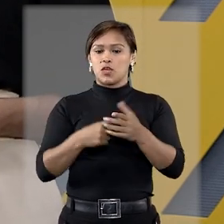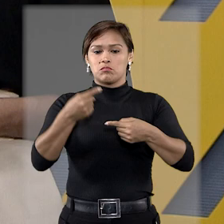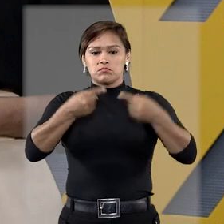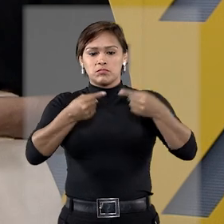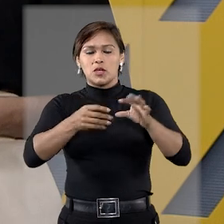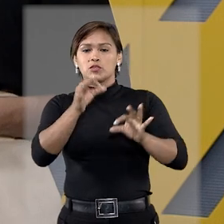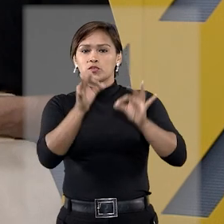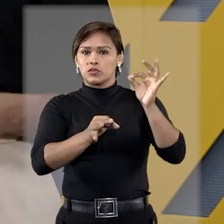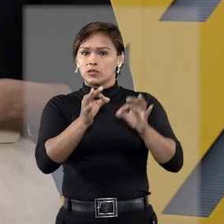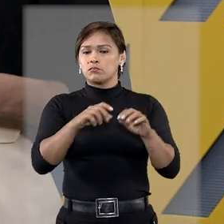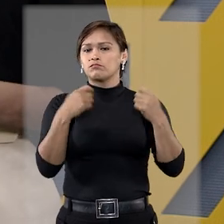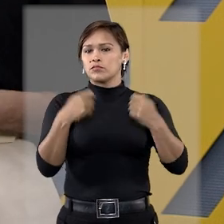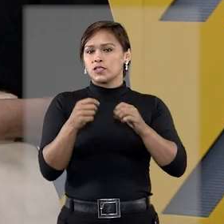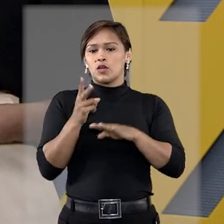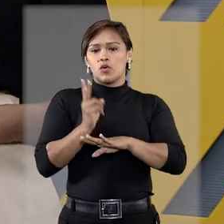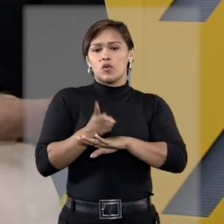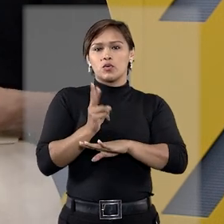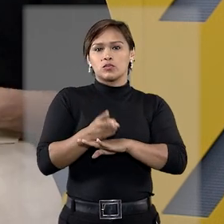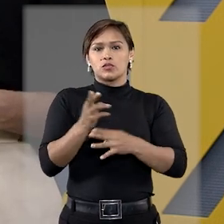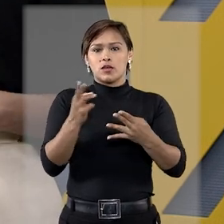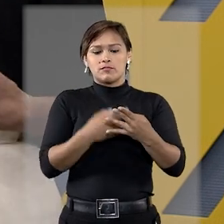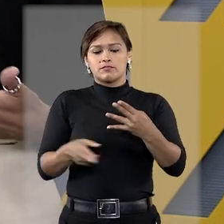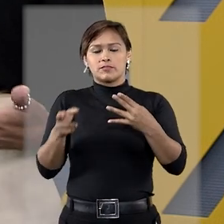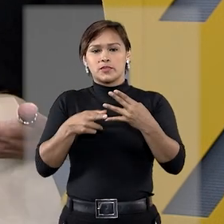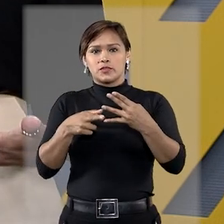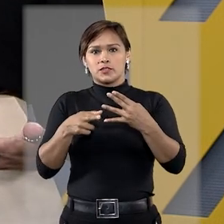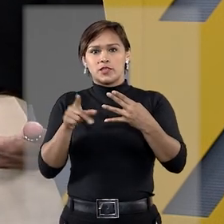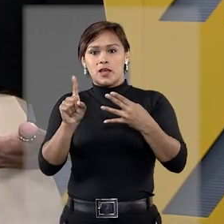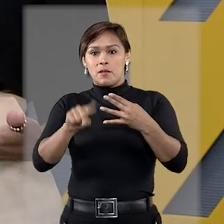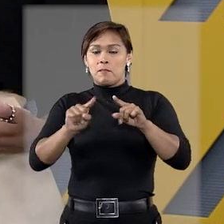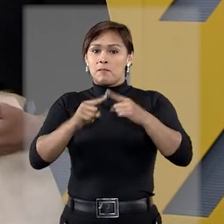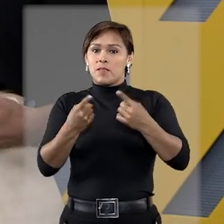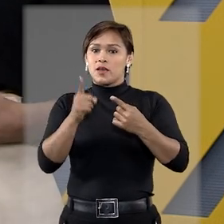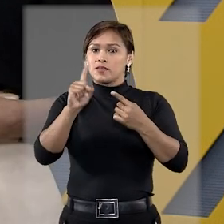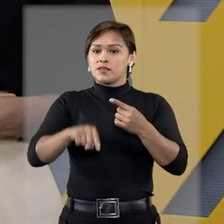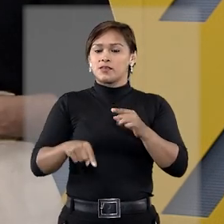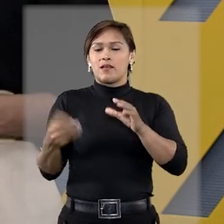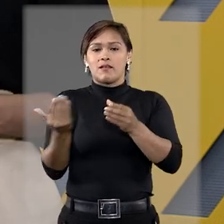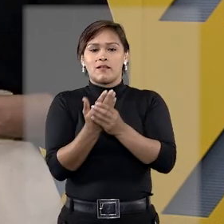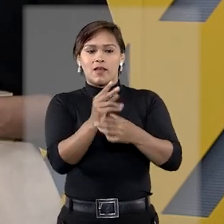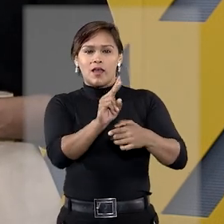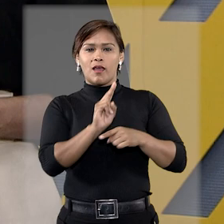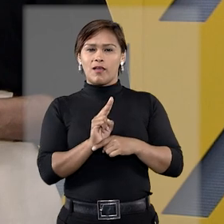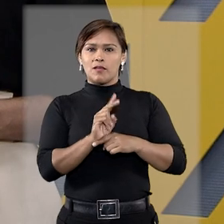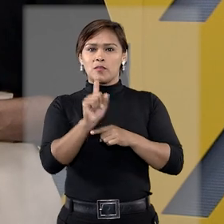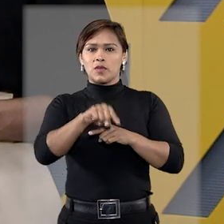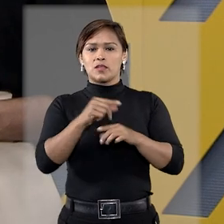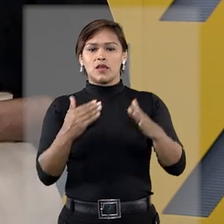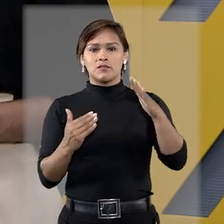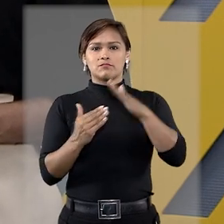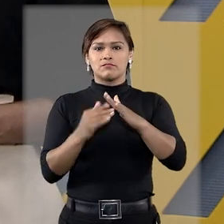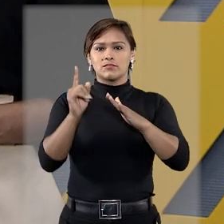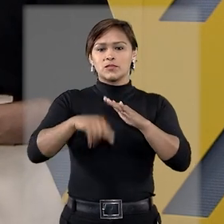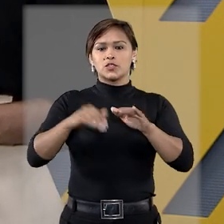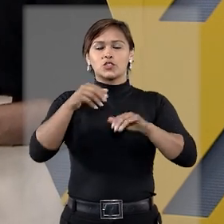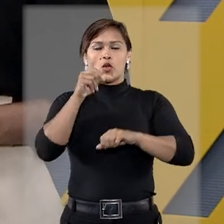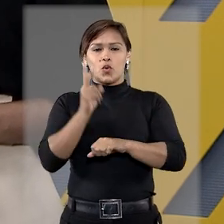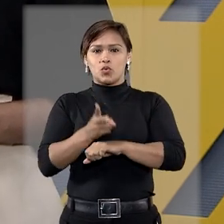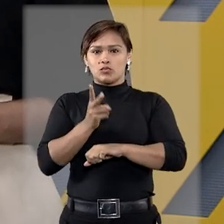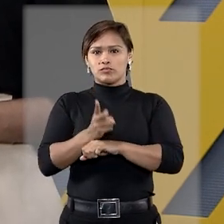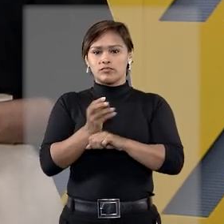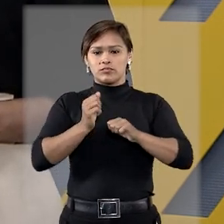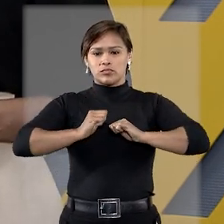que o debate jurídico deve prosseguir nas instâncias ordinárias, mas sem a liminar que interrompeu a continuidade